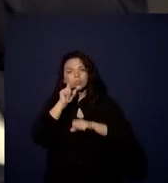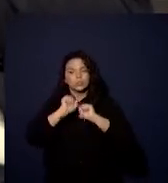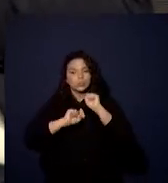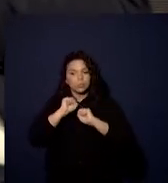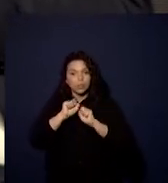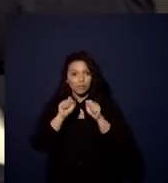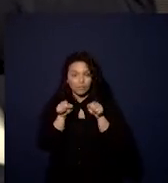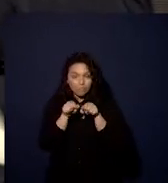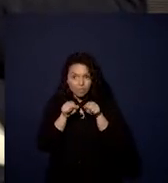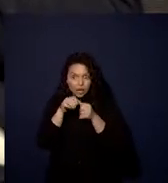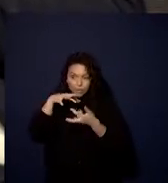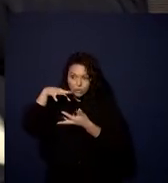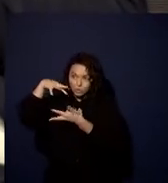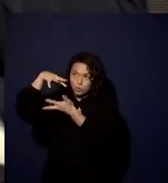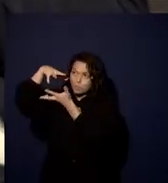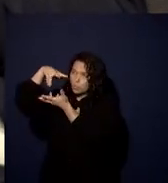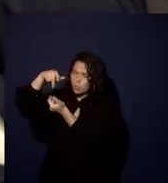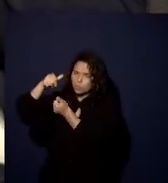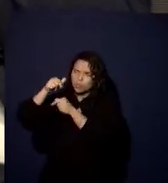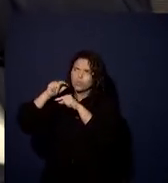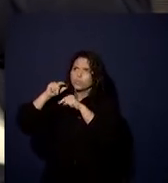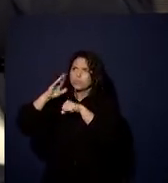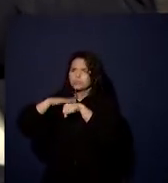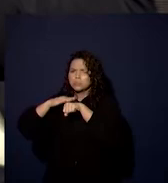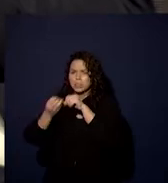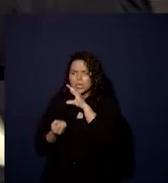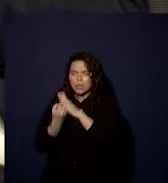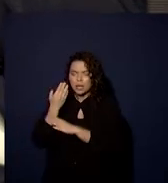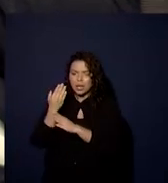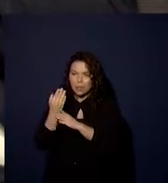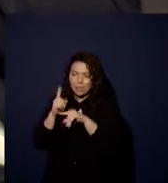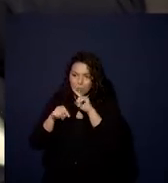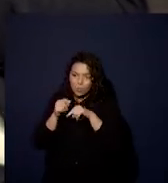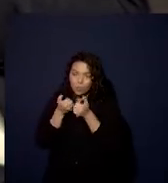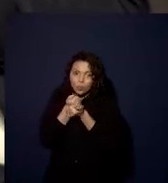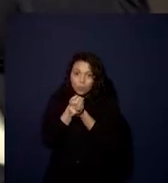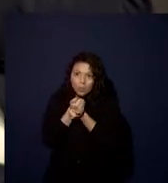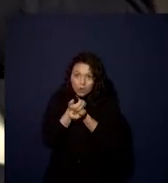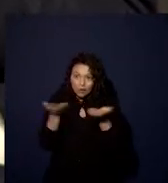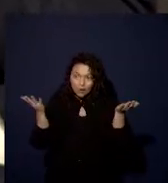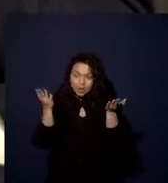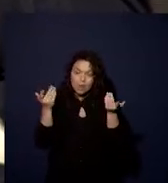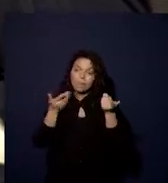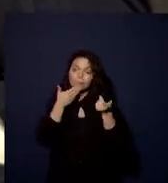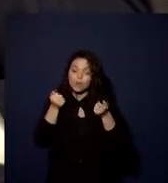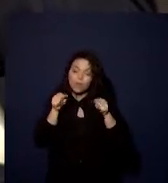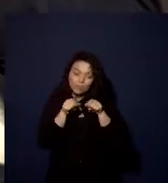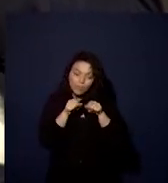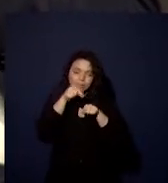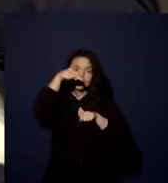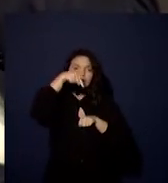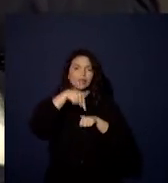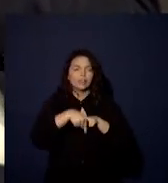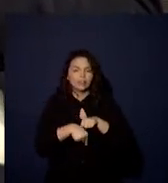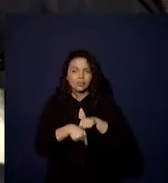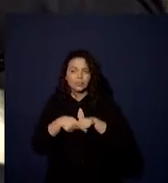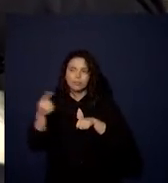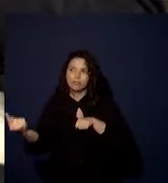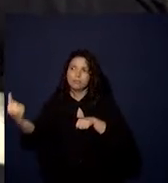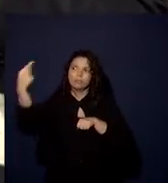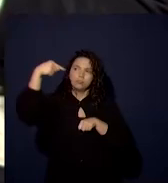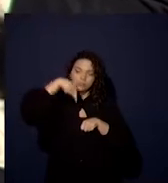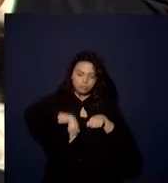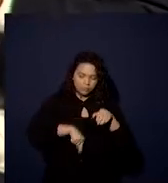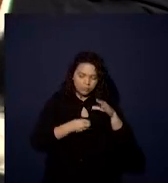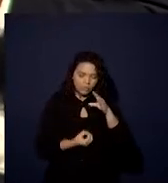que produz globalmente um produto para distribuir globalmente se concentraria na produção dado o fato